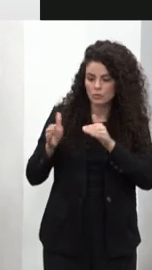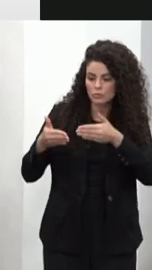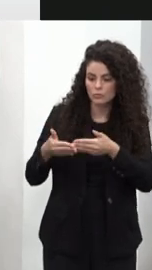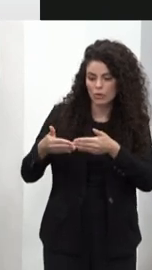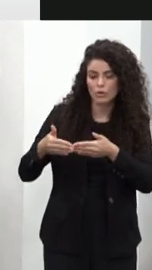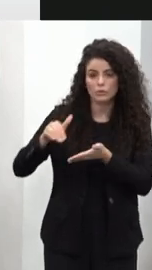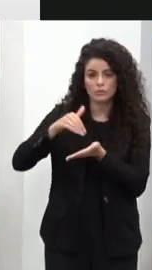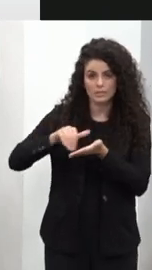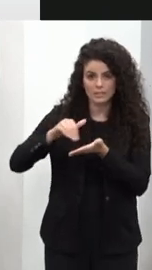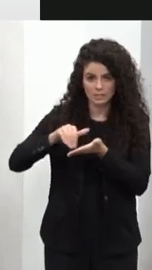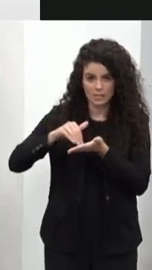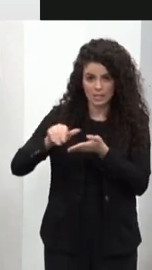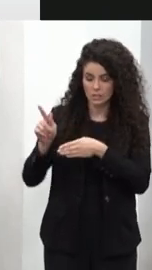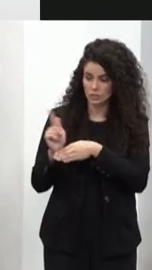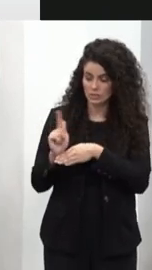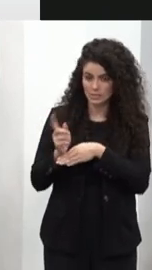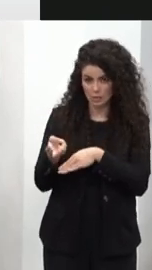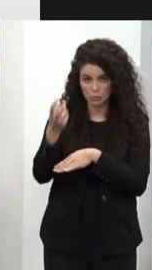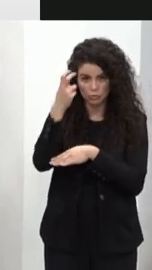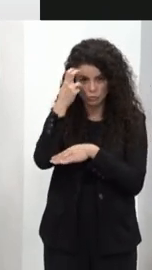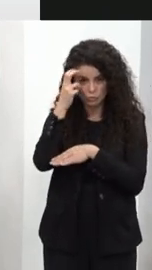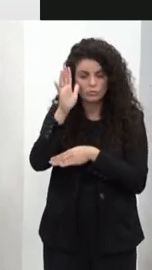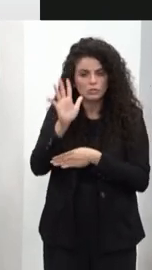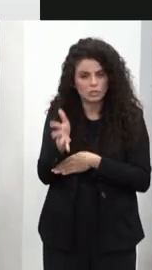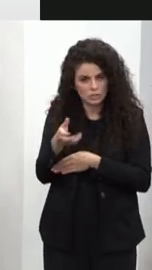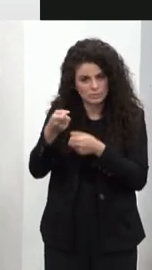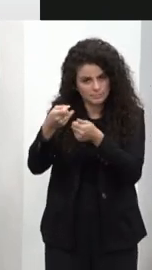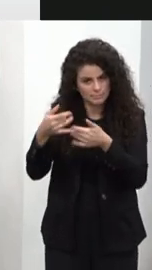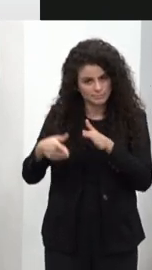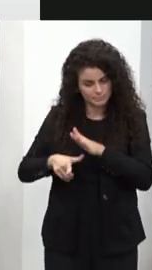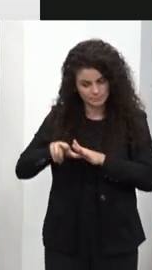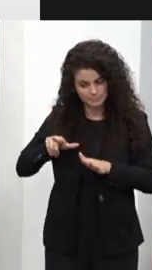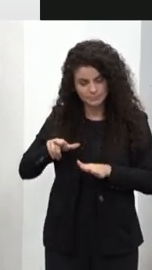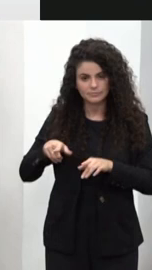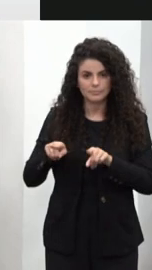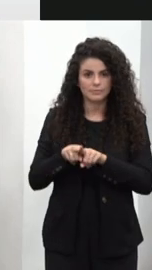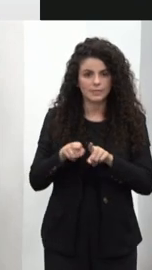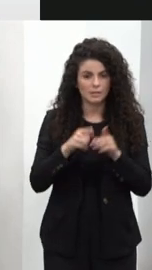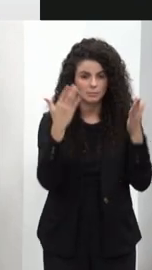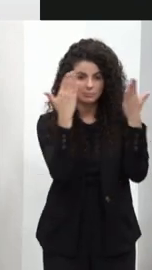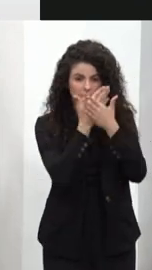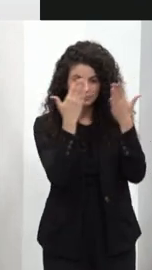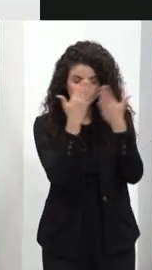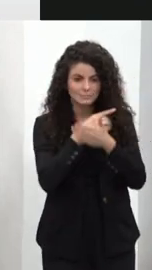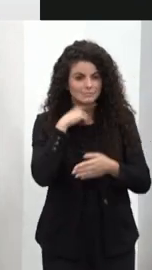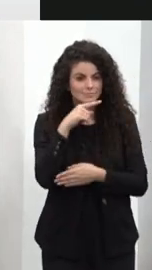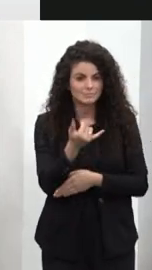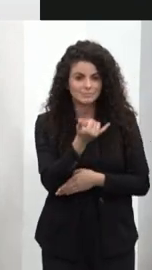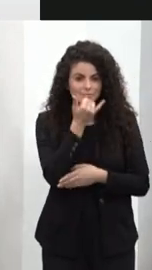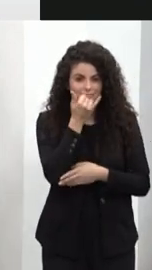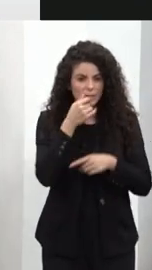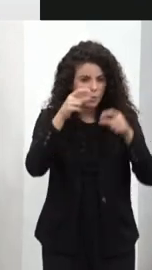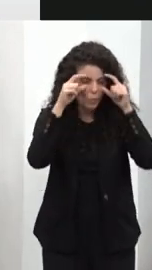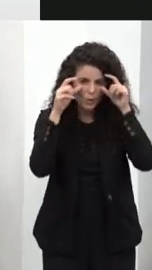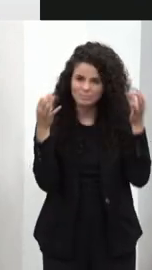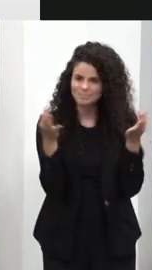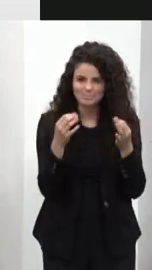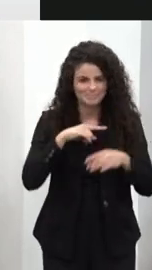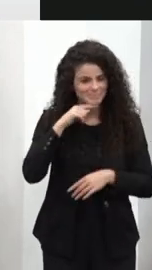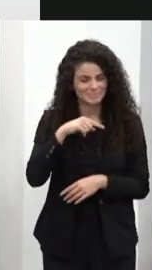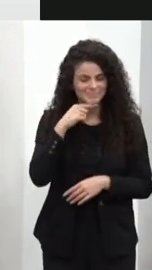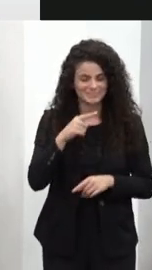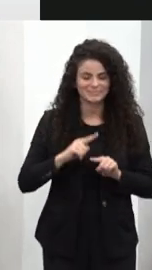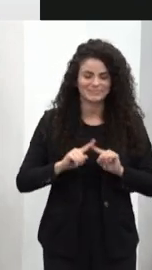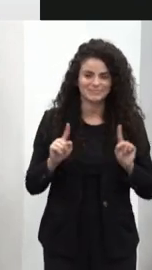secretários de dirigentes estaduais da cultura que já mencionei e um monte de coisa que eu não enxergo é eu acho que o óculos Não tá perfeito aqui mas